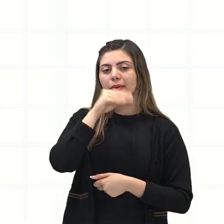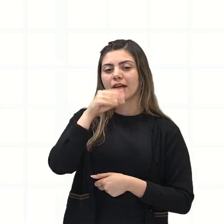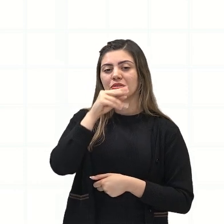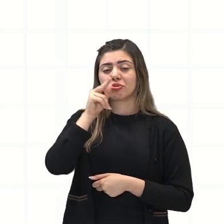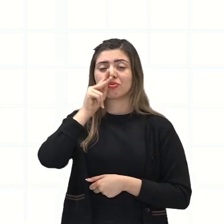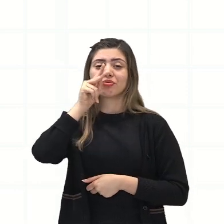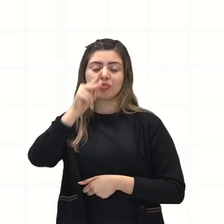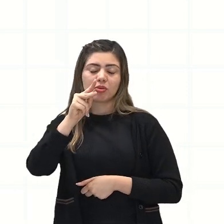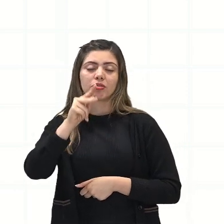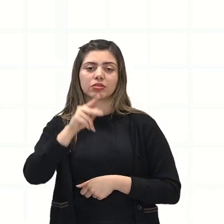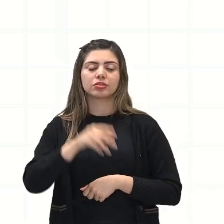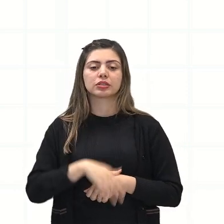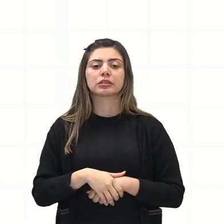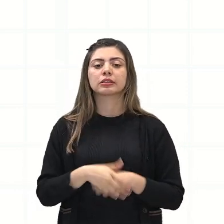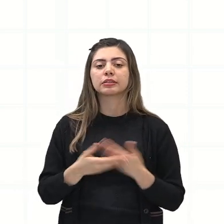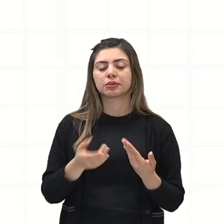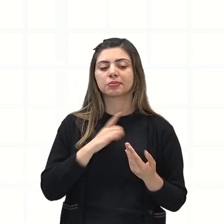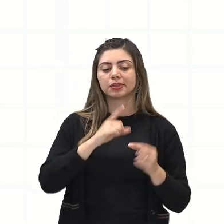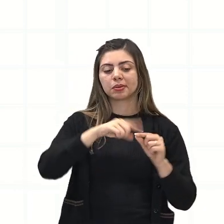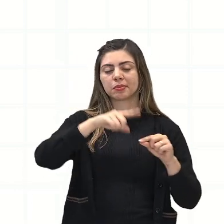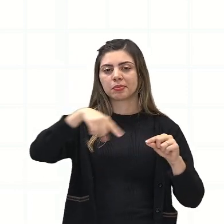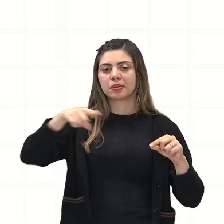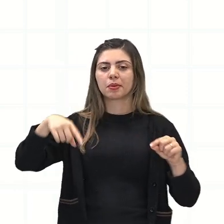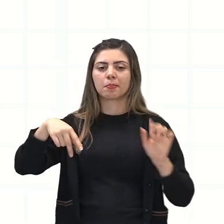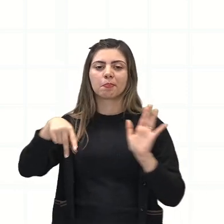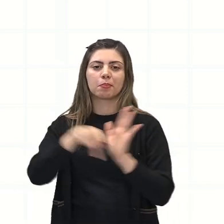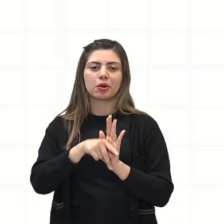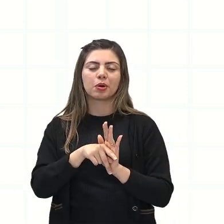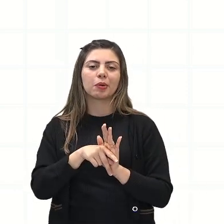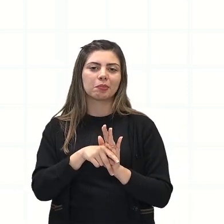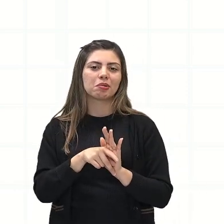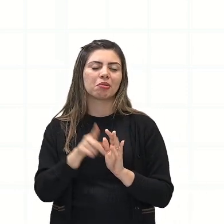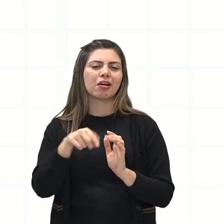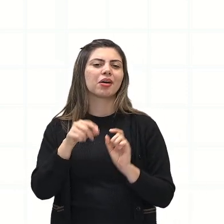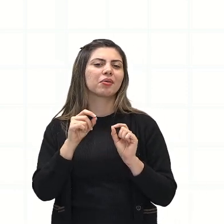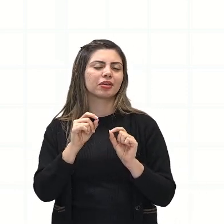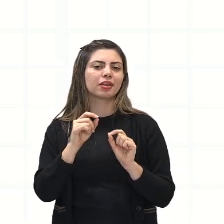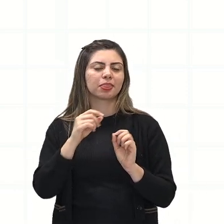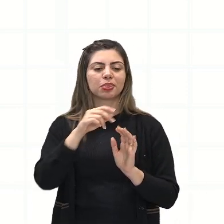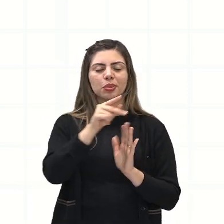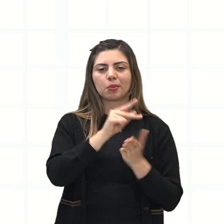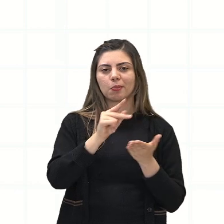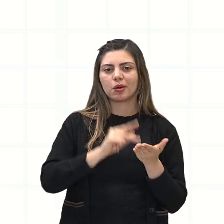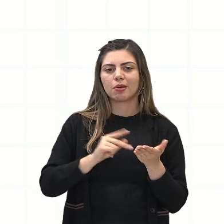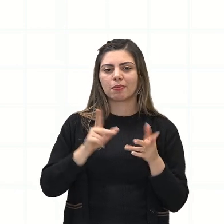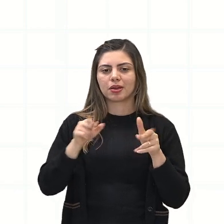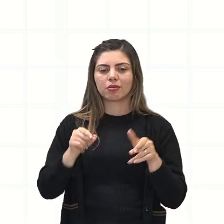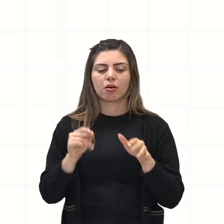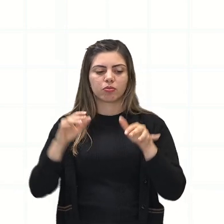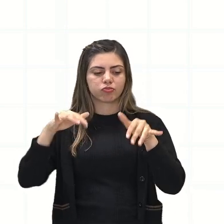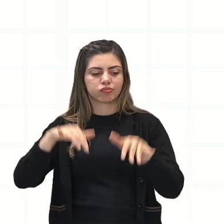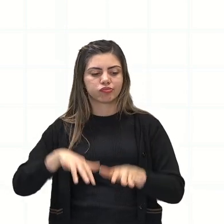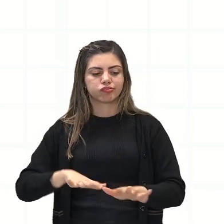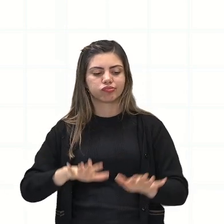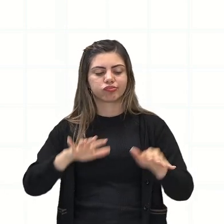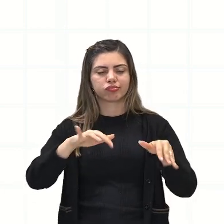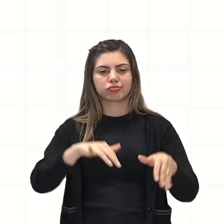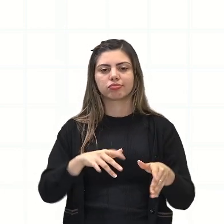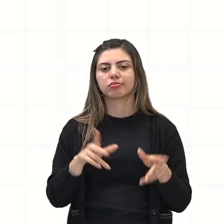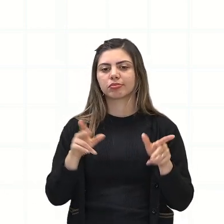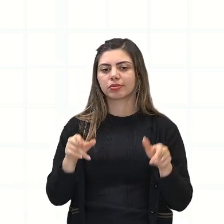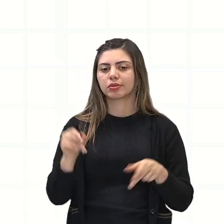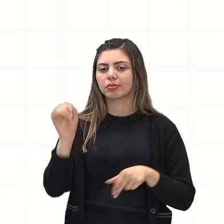in, que faz como se fosse o movimento de uma onda, como a gente vai ver a seguir. Eu tenho aqui